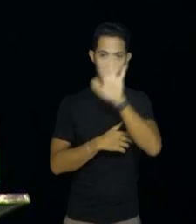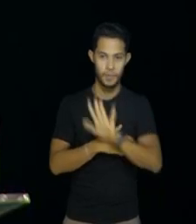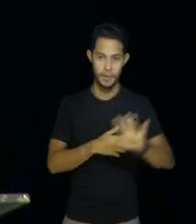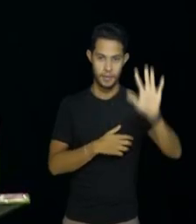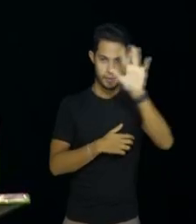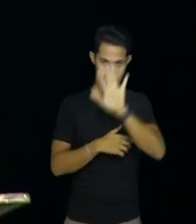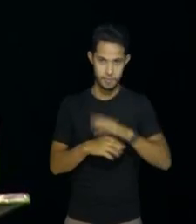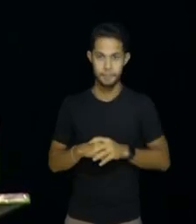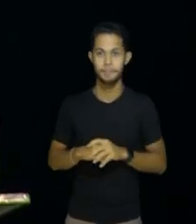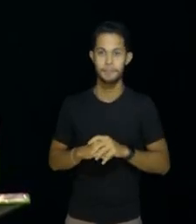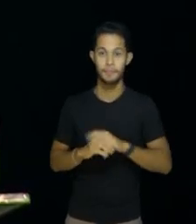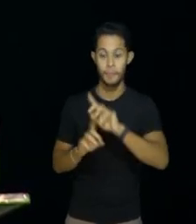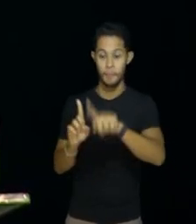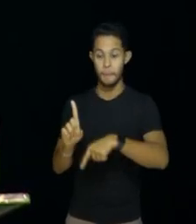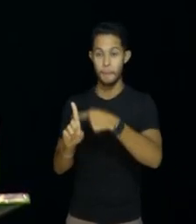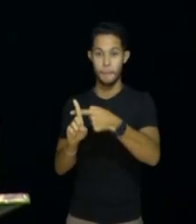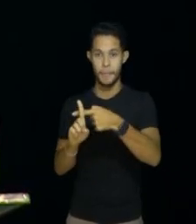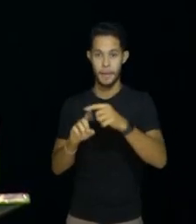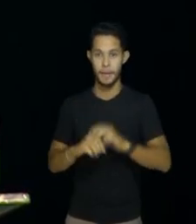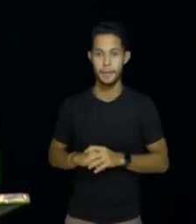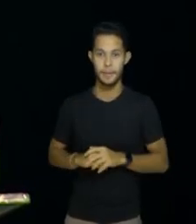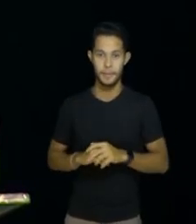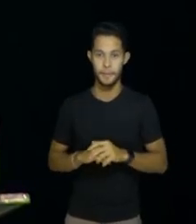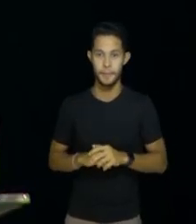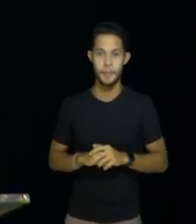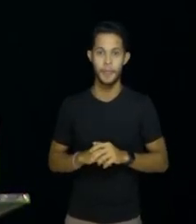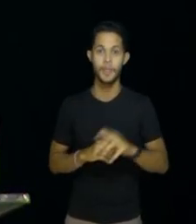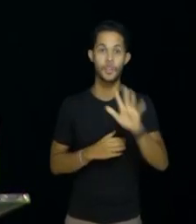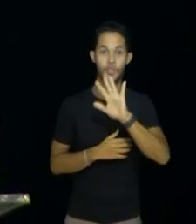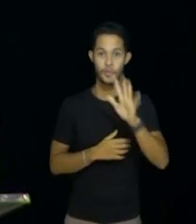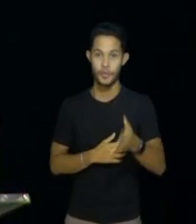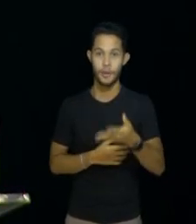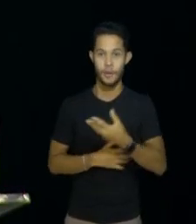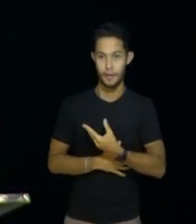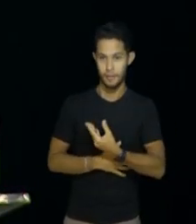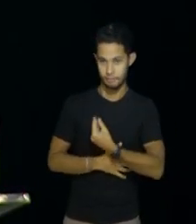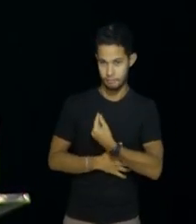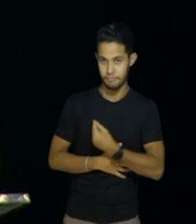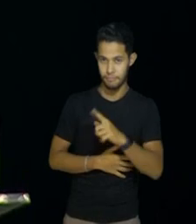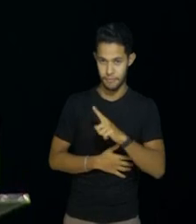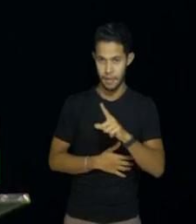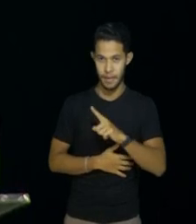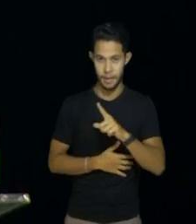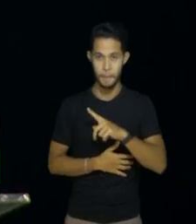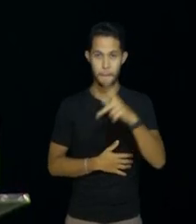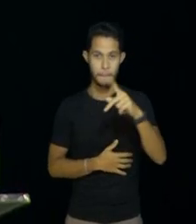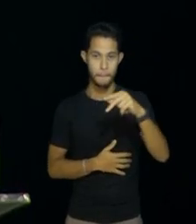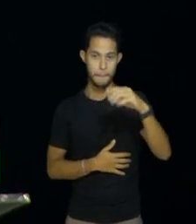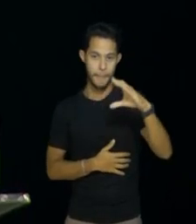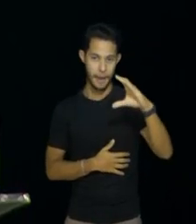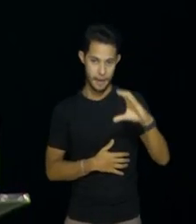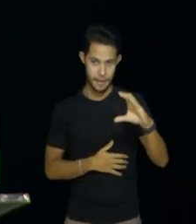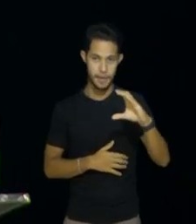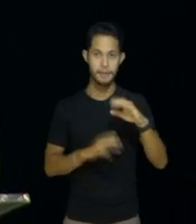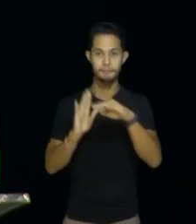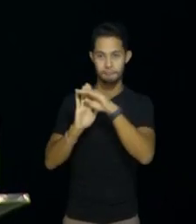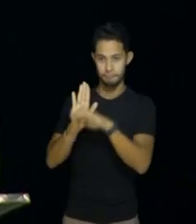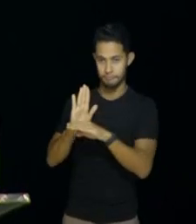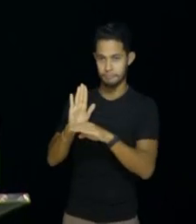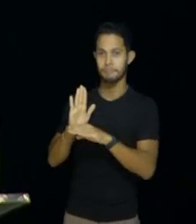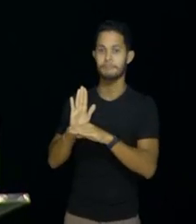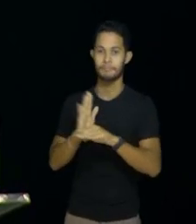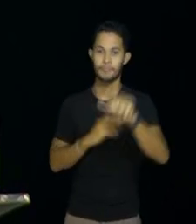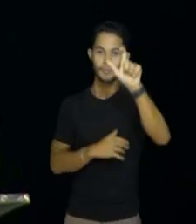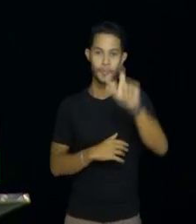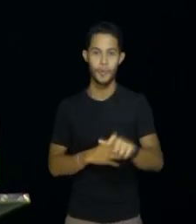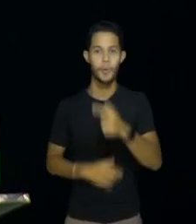fazer um adendo. Já existe no Congresso Nacional uma PEC de autoria do senador Magno Malta, que trata sobre